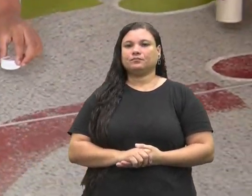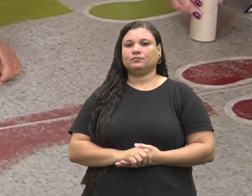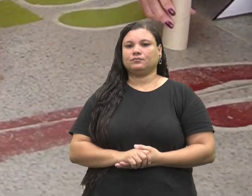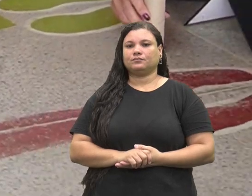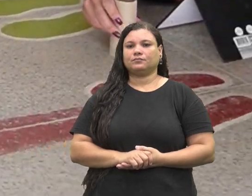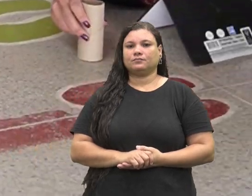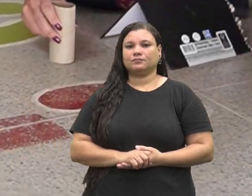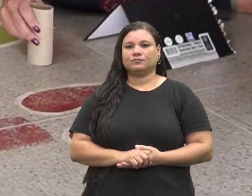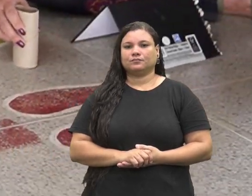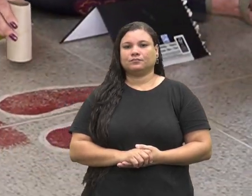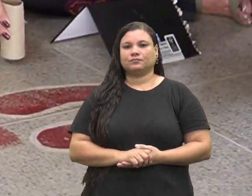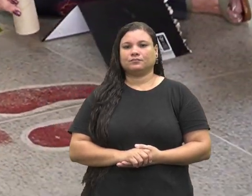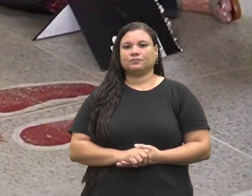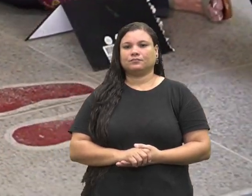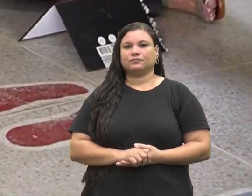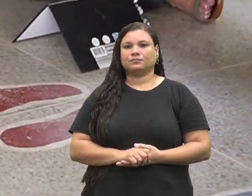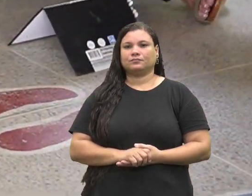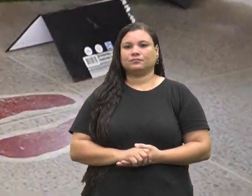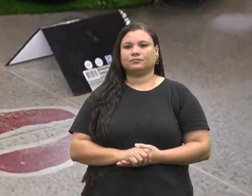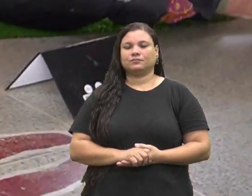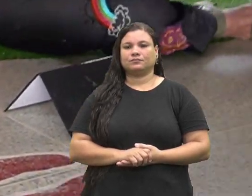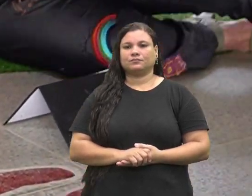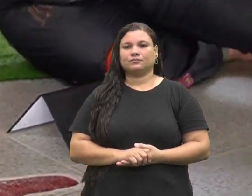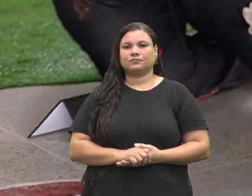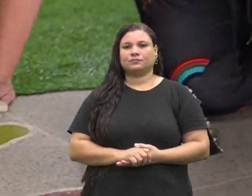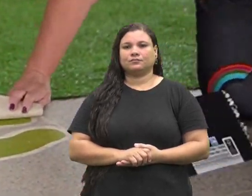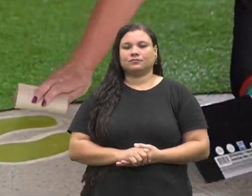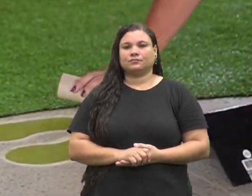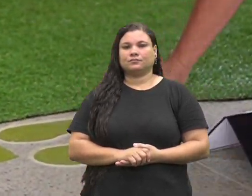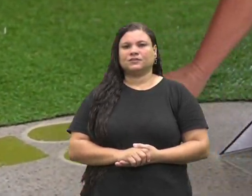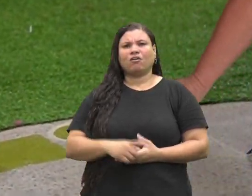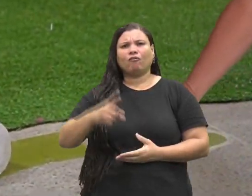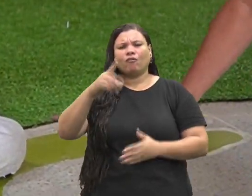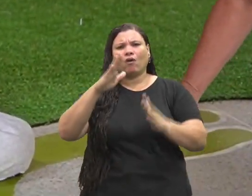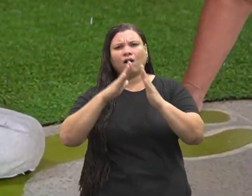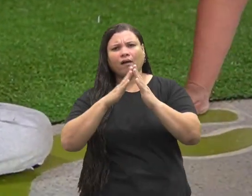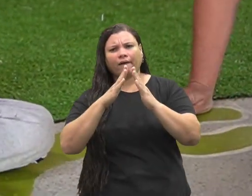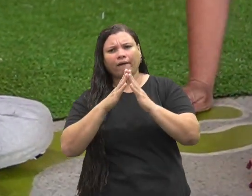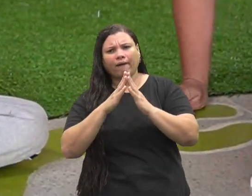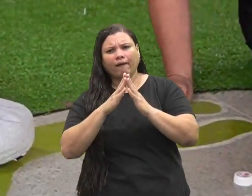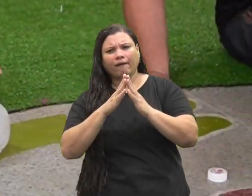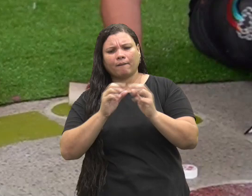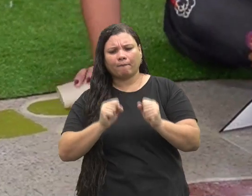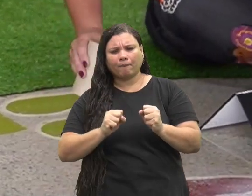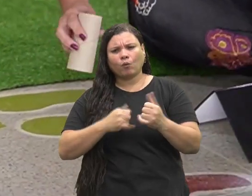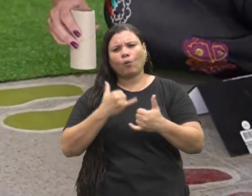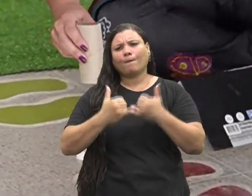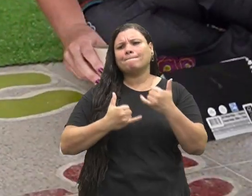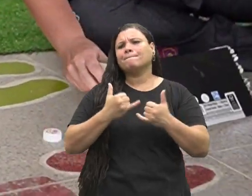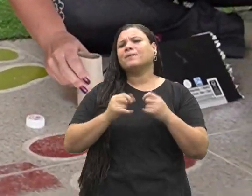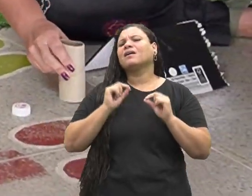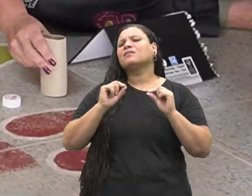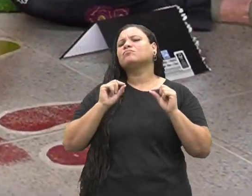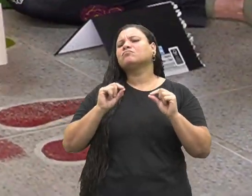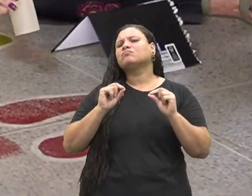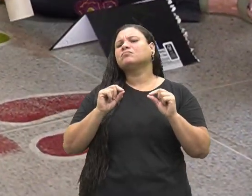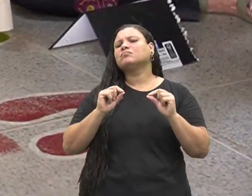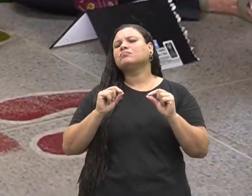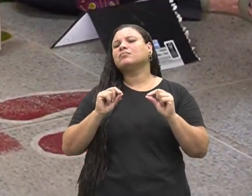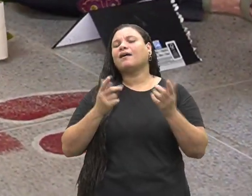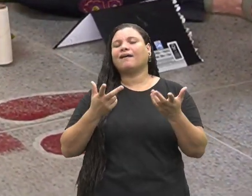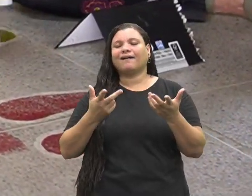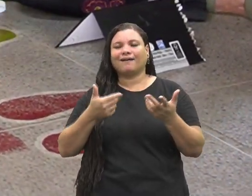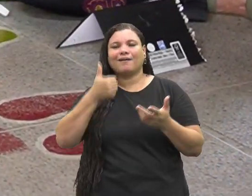Vai, Gilberto, vai, Gilberto. Sabe com quem você pode brincar em casa, Gilberto? Com a sua mãe, com